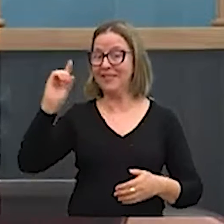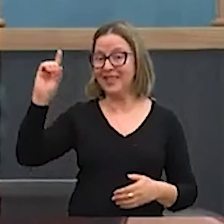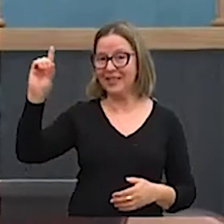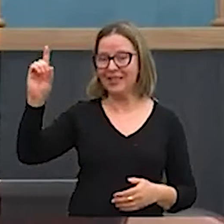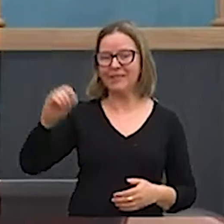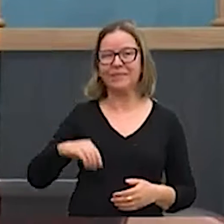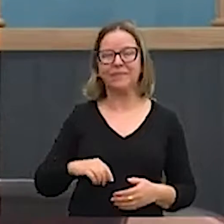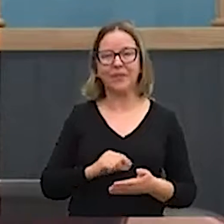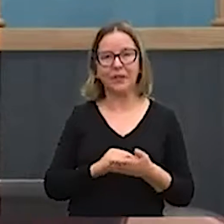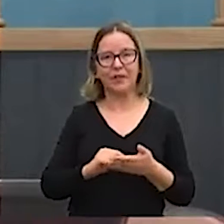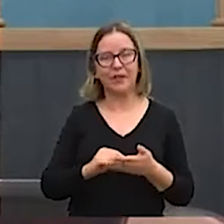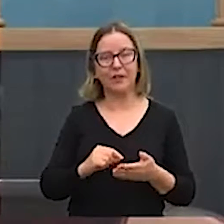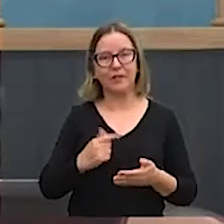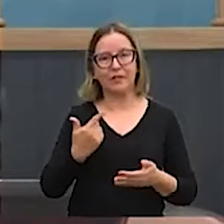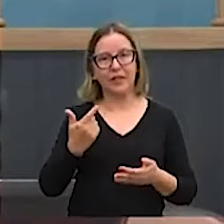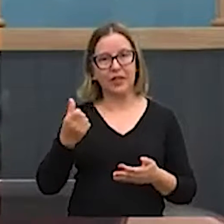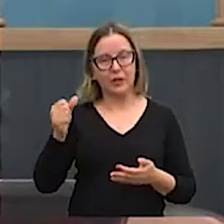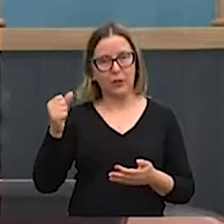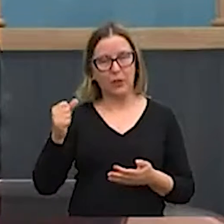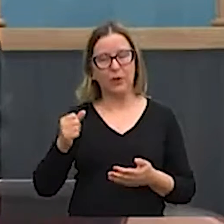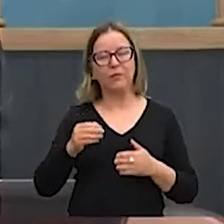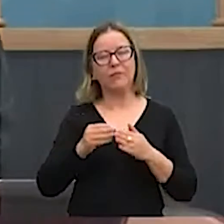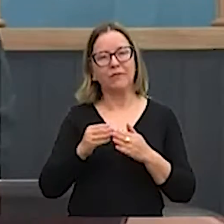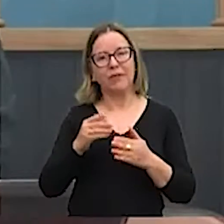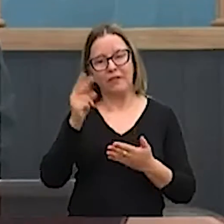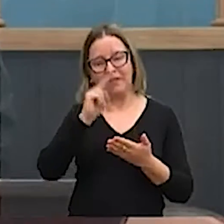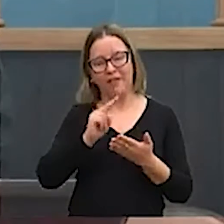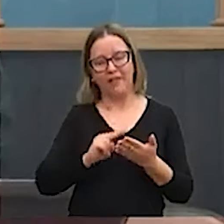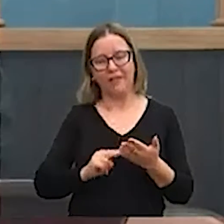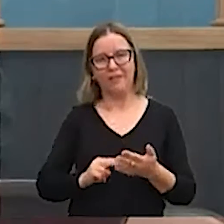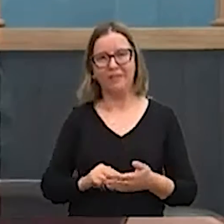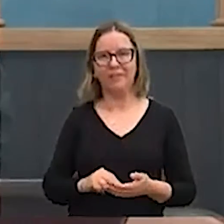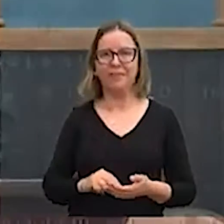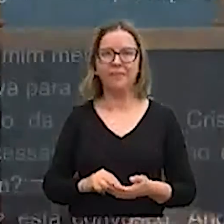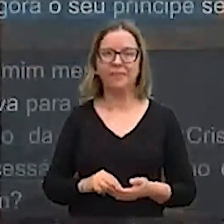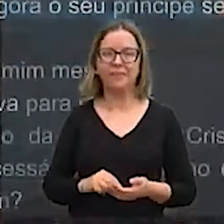O verso 28, irmão Fernando, por favor.